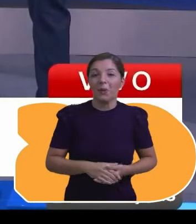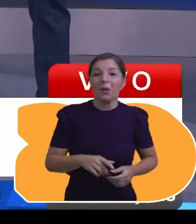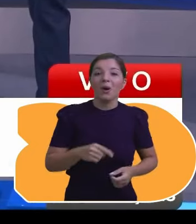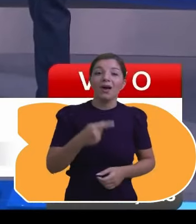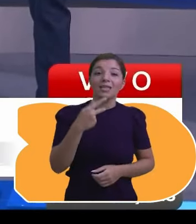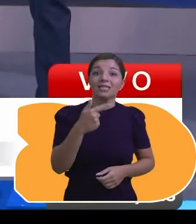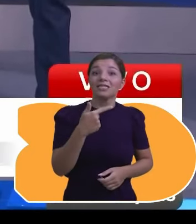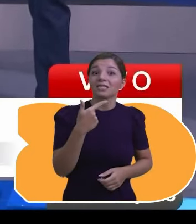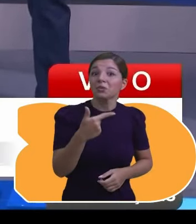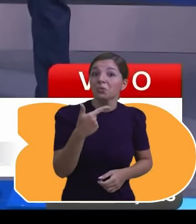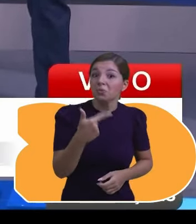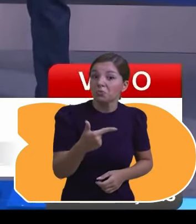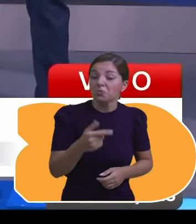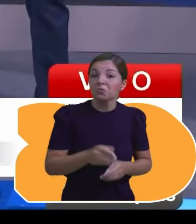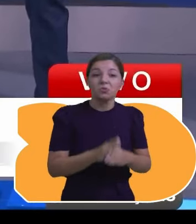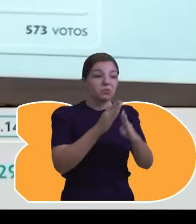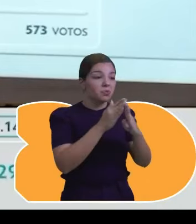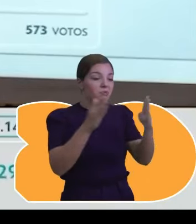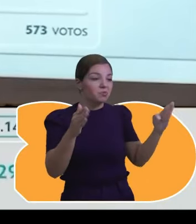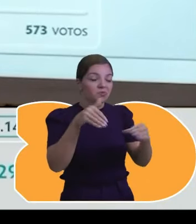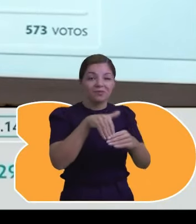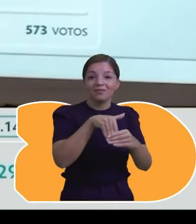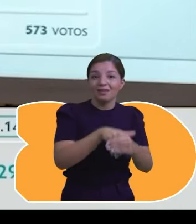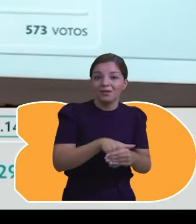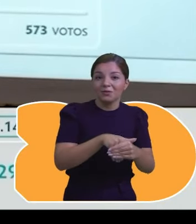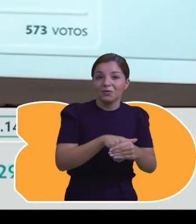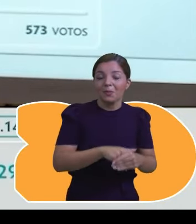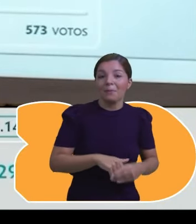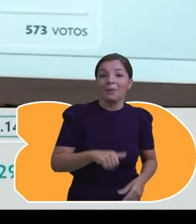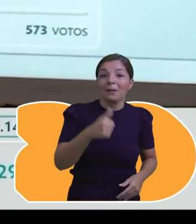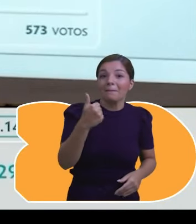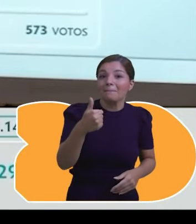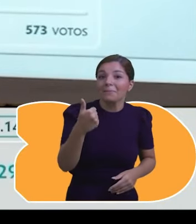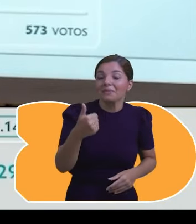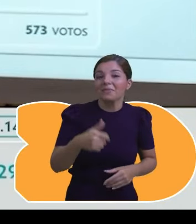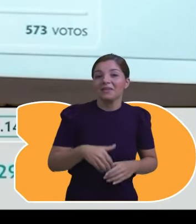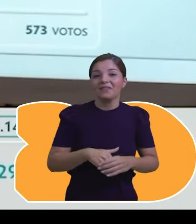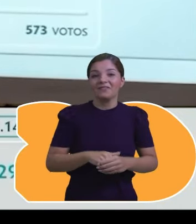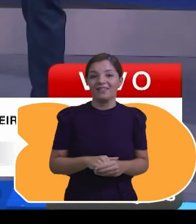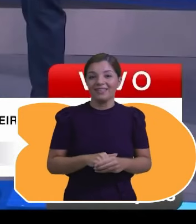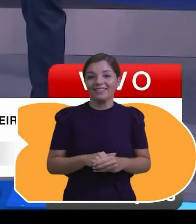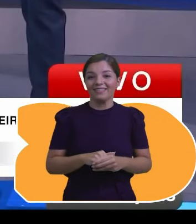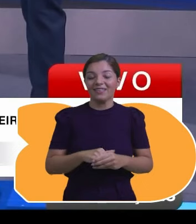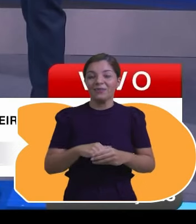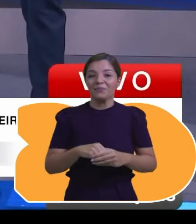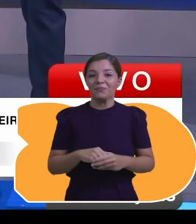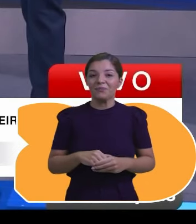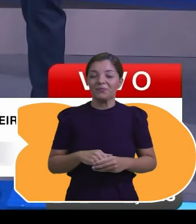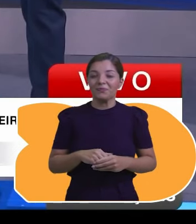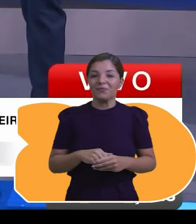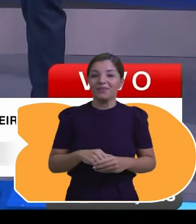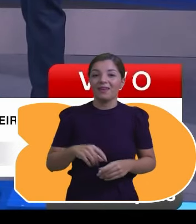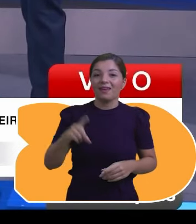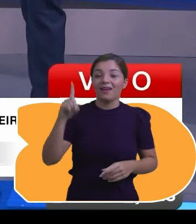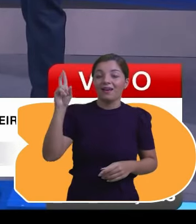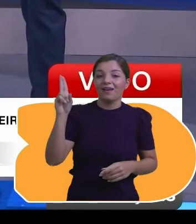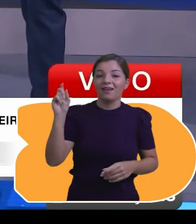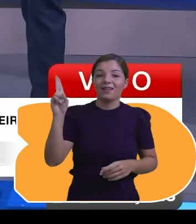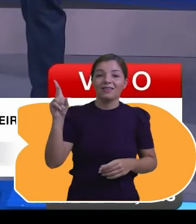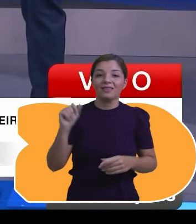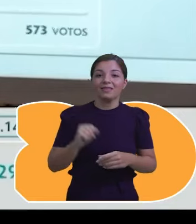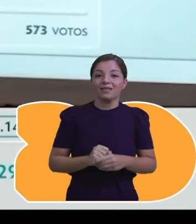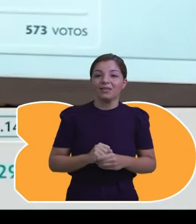Palmas. Nós temos definição aqui em Palmas, segundo turno. Primeira vez, viu, gente? Com o segundo turno em Palmas. Eduardo Siqueira Campos, do Podemos, vai